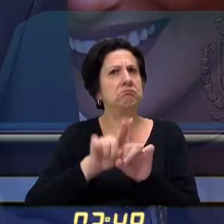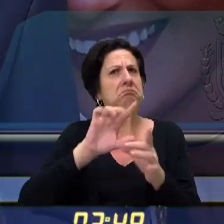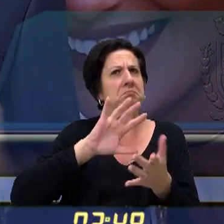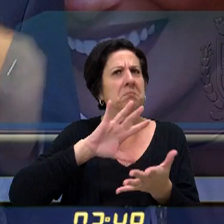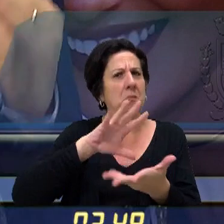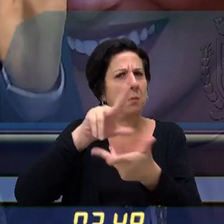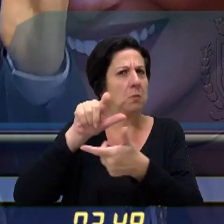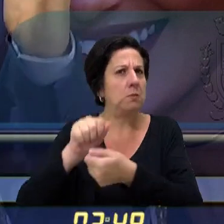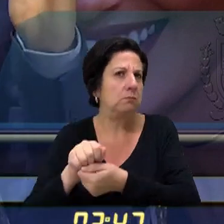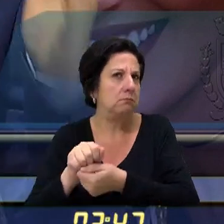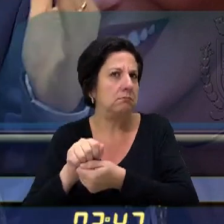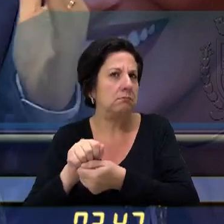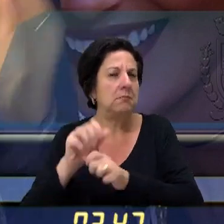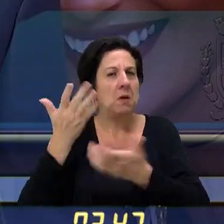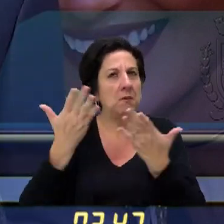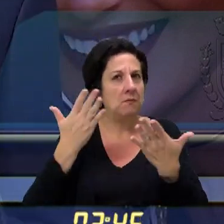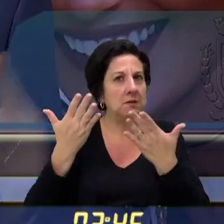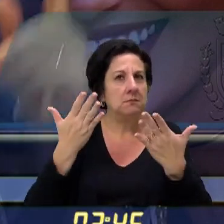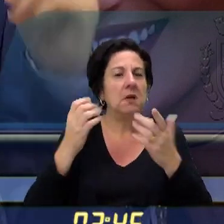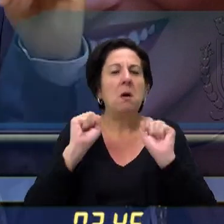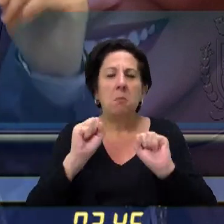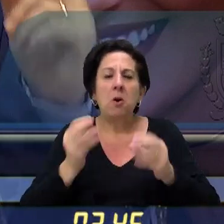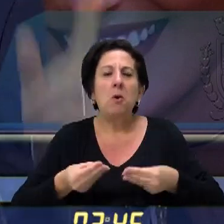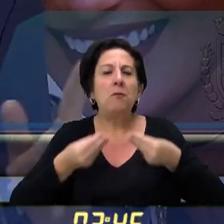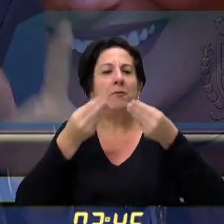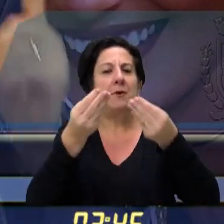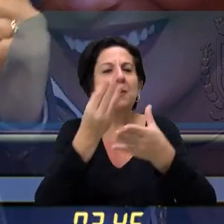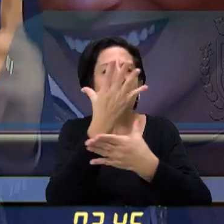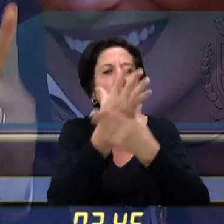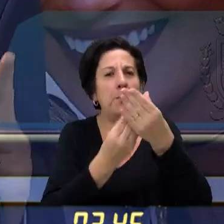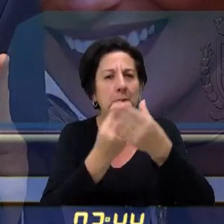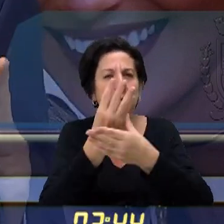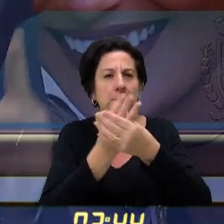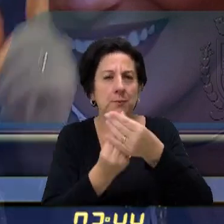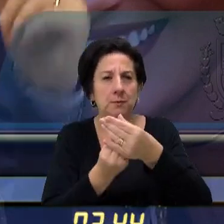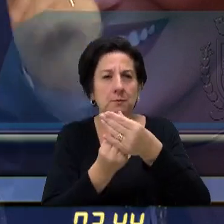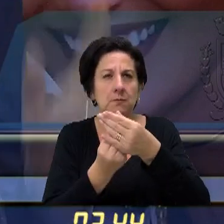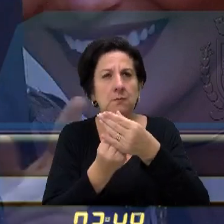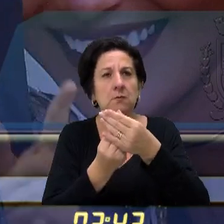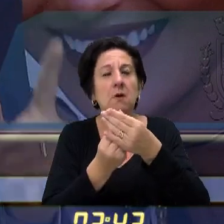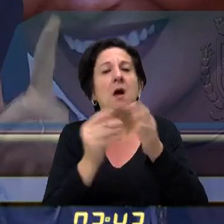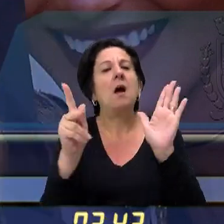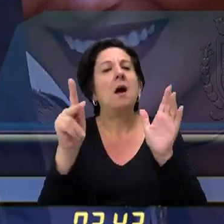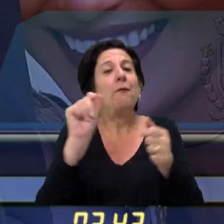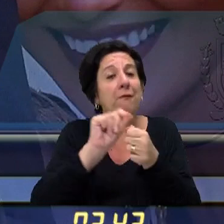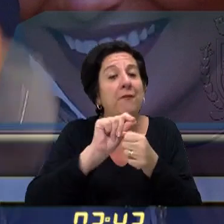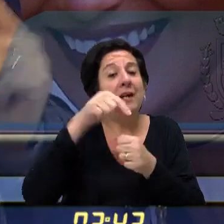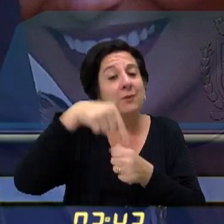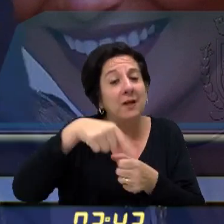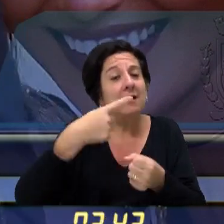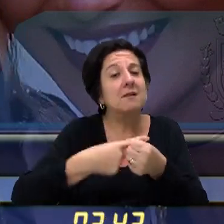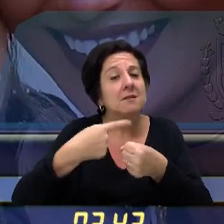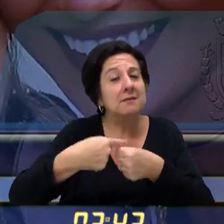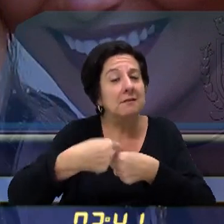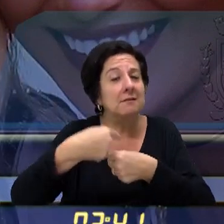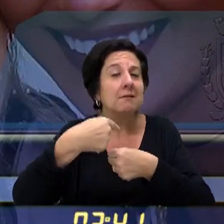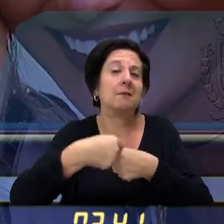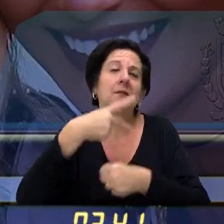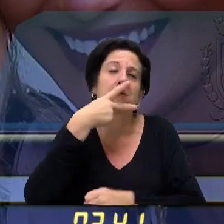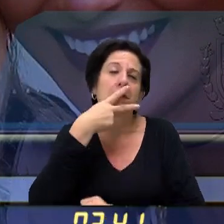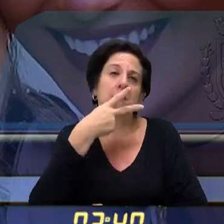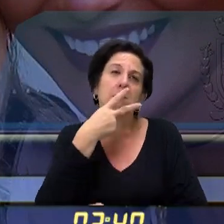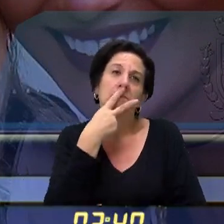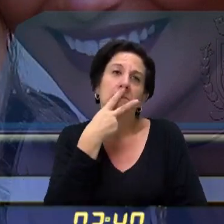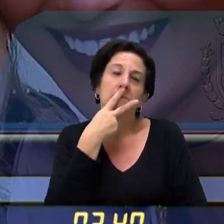também podermos oferecer o produto oferecido em nossa cidade, em nossa terra.